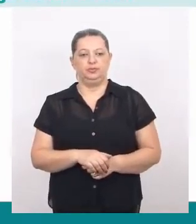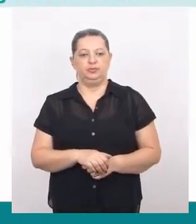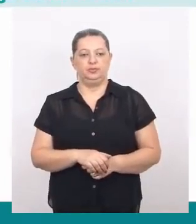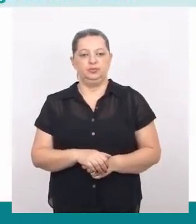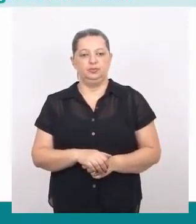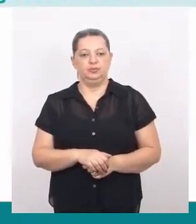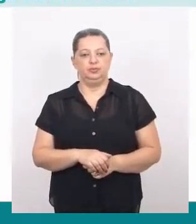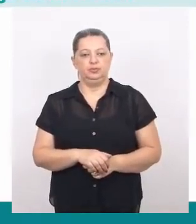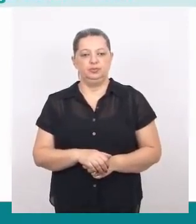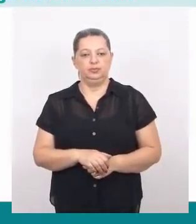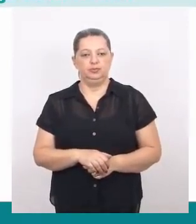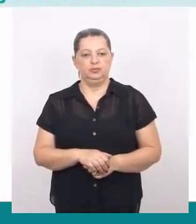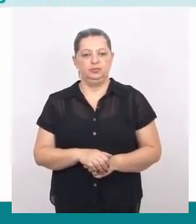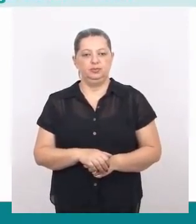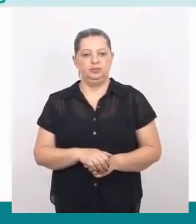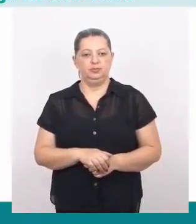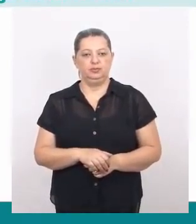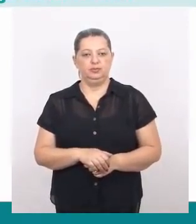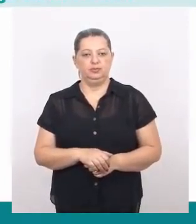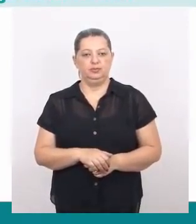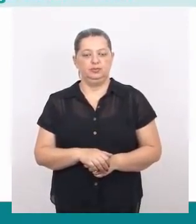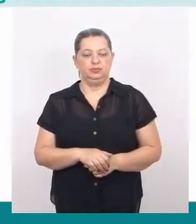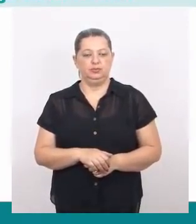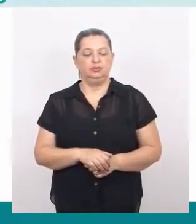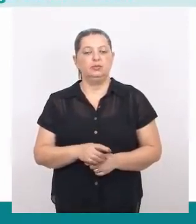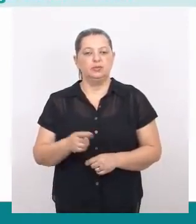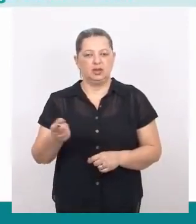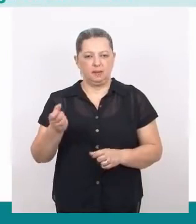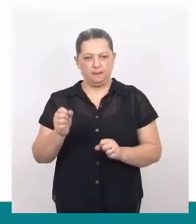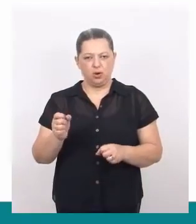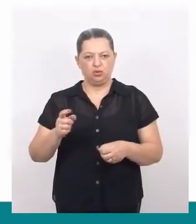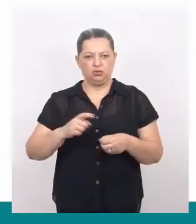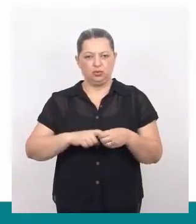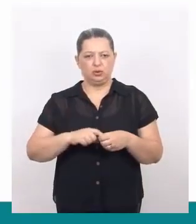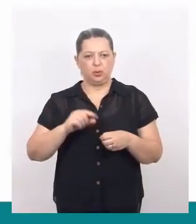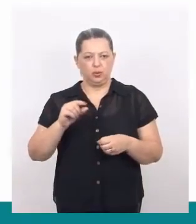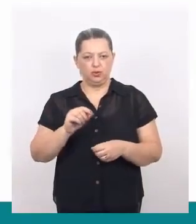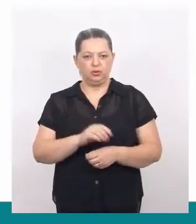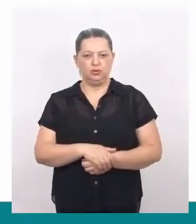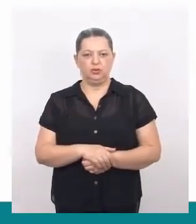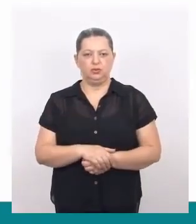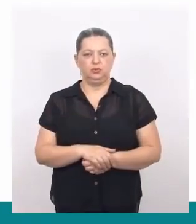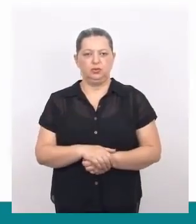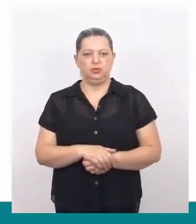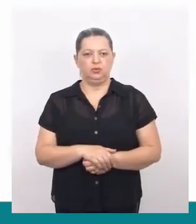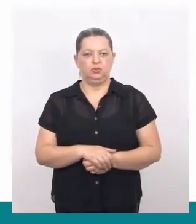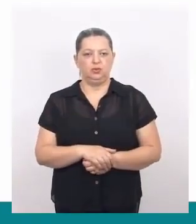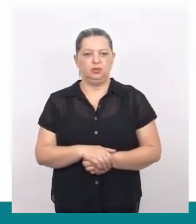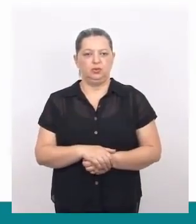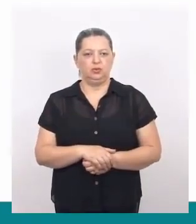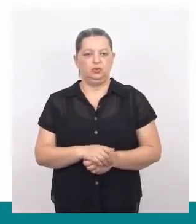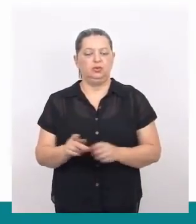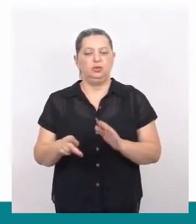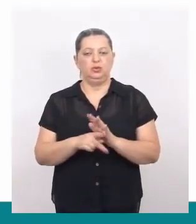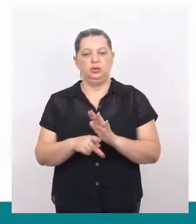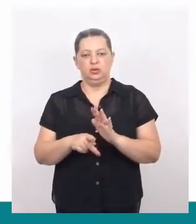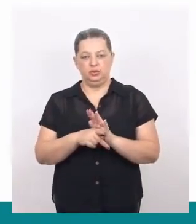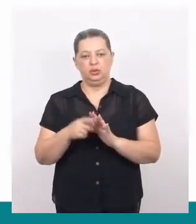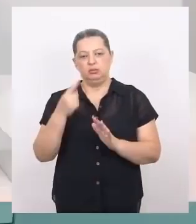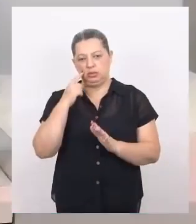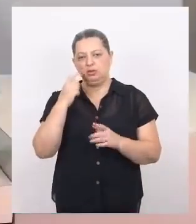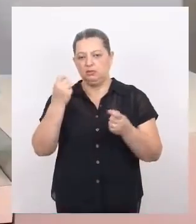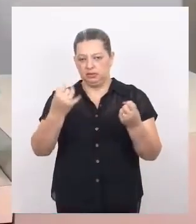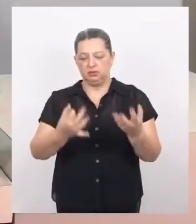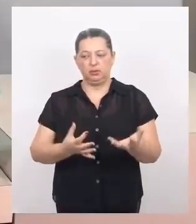Bom, aqui acho que então a gente pode voltar um pouquinho. Aqui, gente, assim como a Thaís estava falando para a